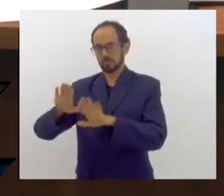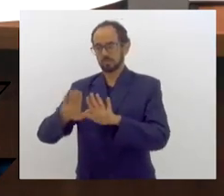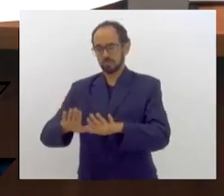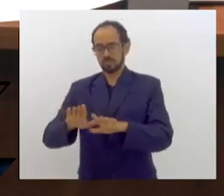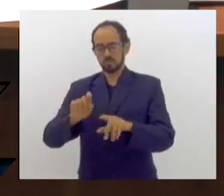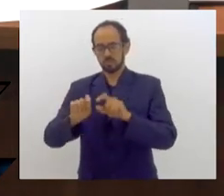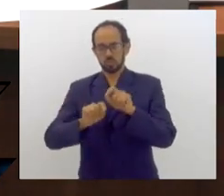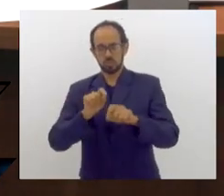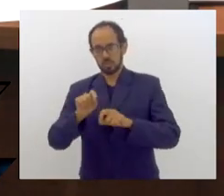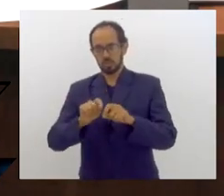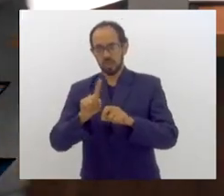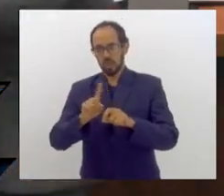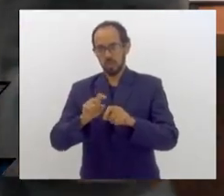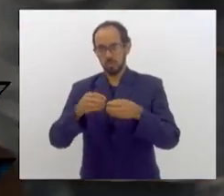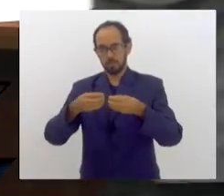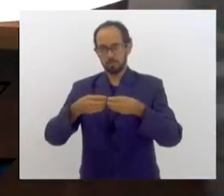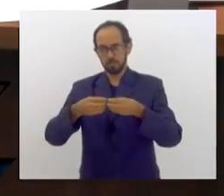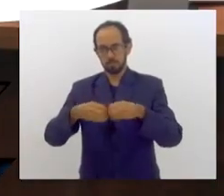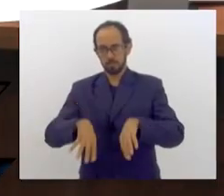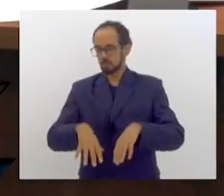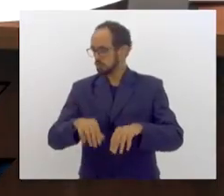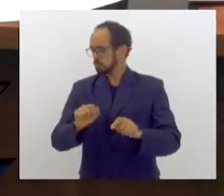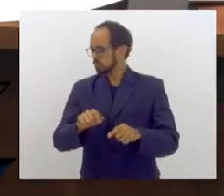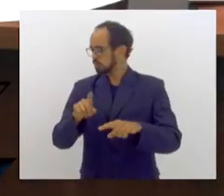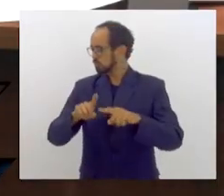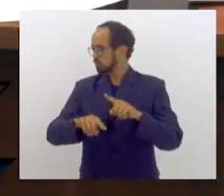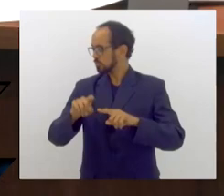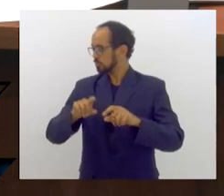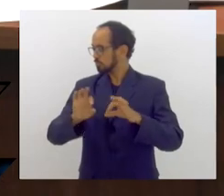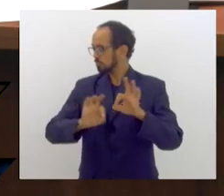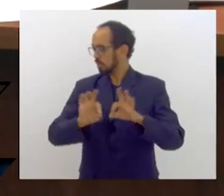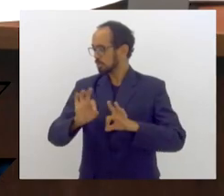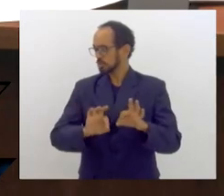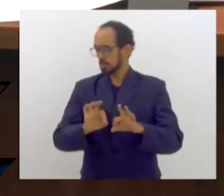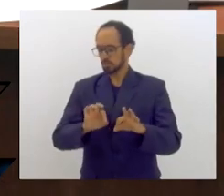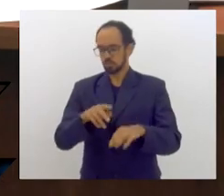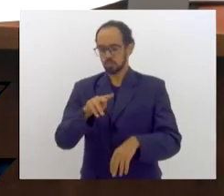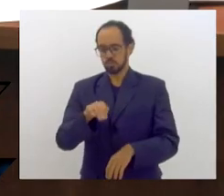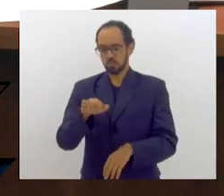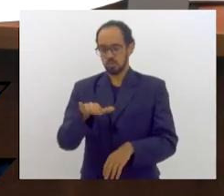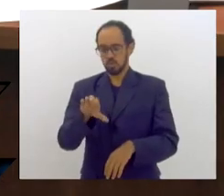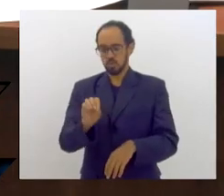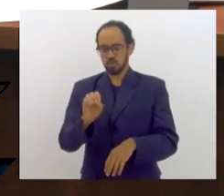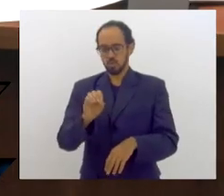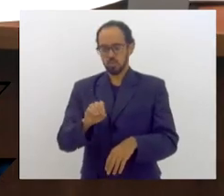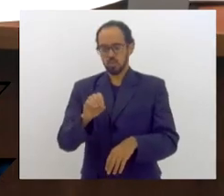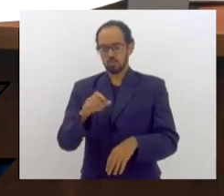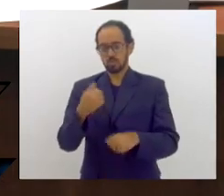essência do projeto e do objetivo que o deputado Bruno Dauari vem aqui trazer, nós